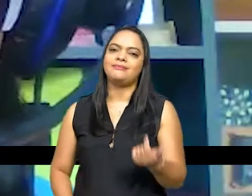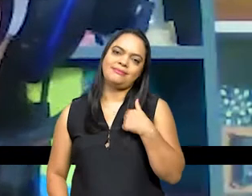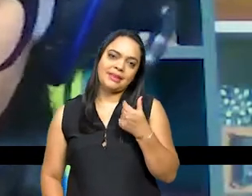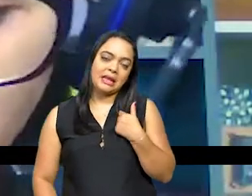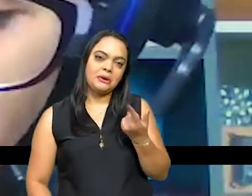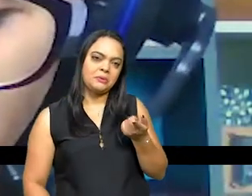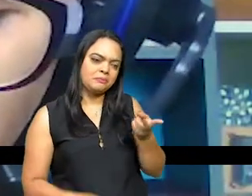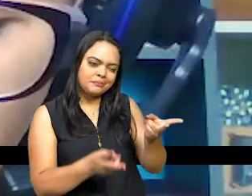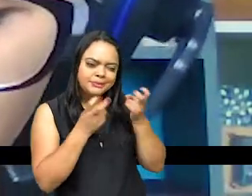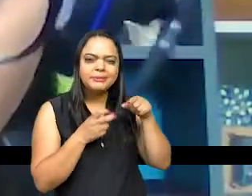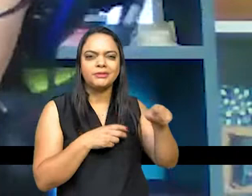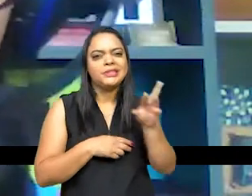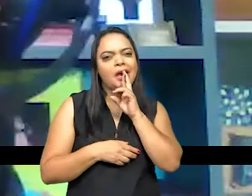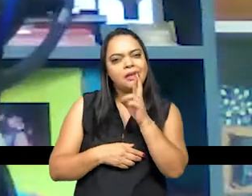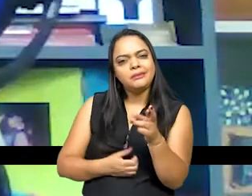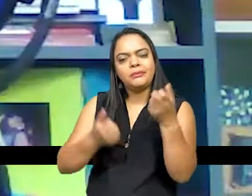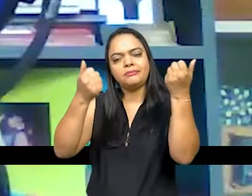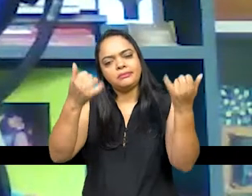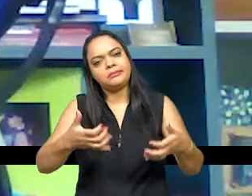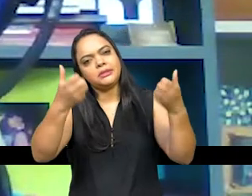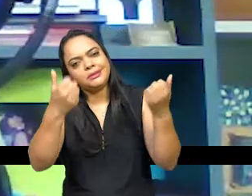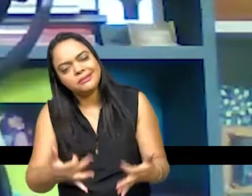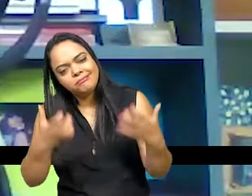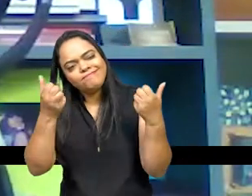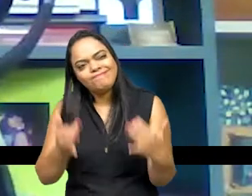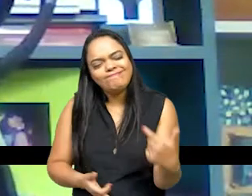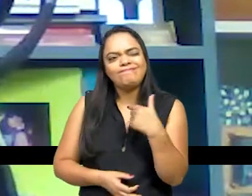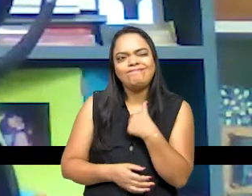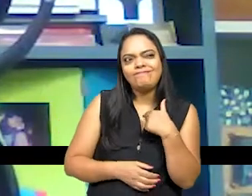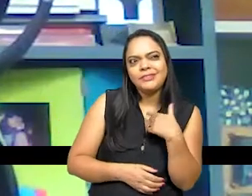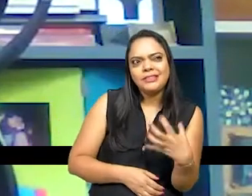Te ouvindo, né, responder e ouvindo a... questionamento